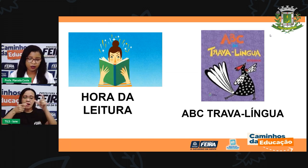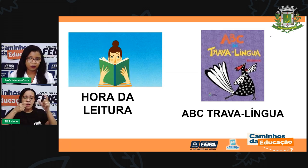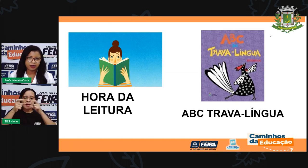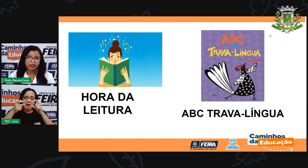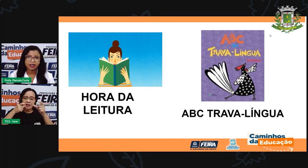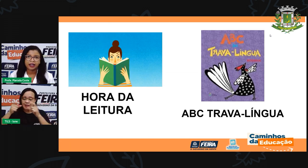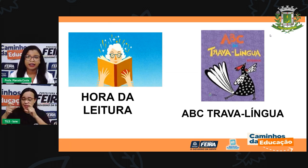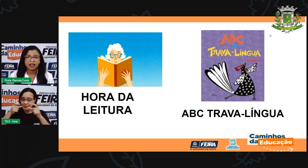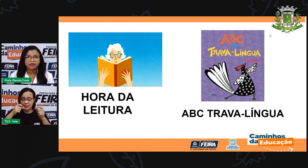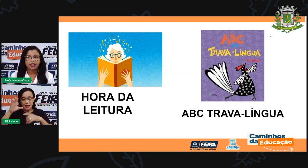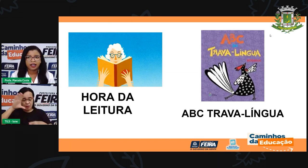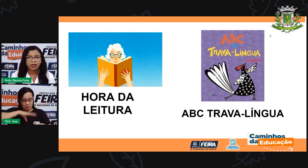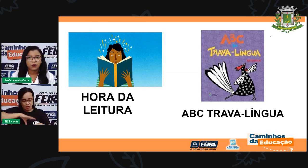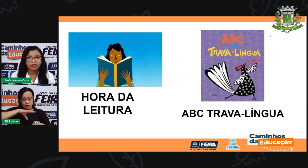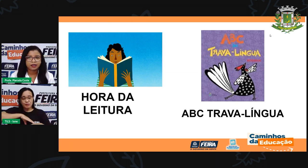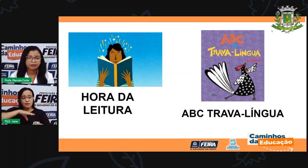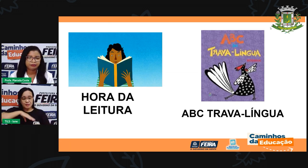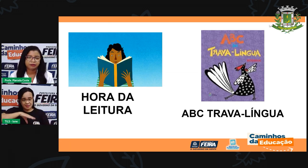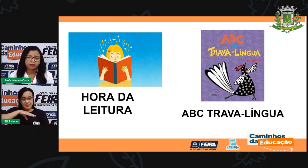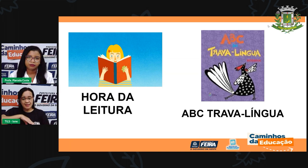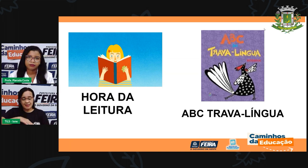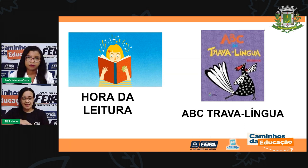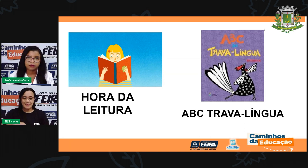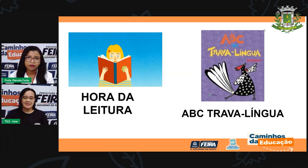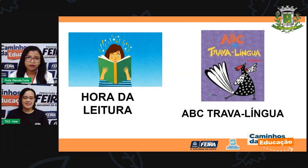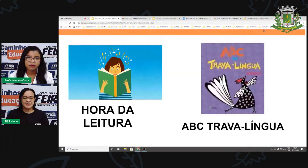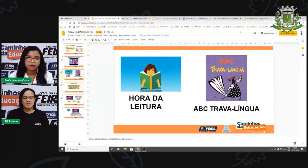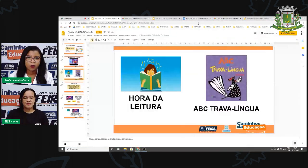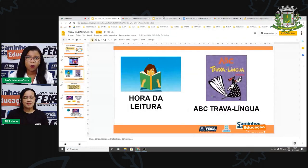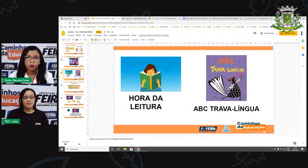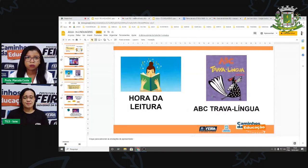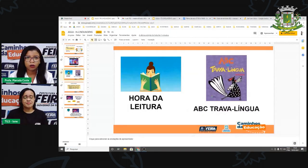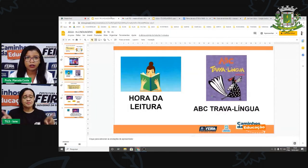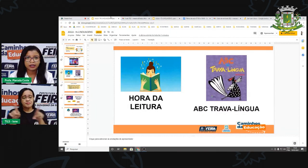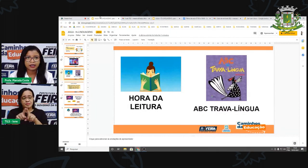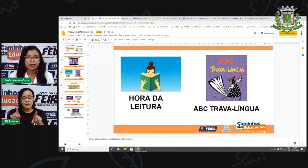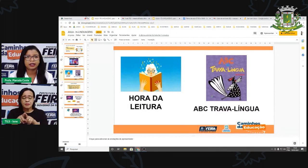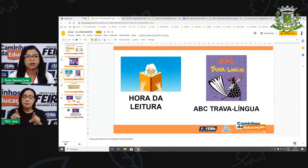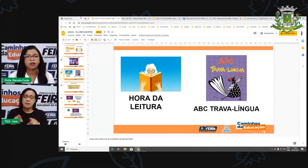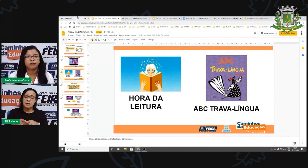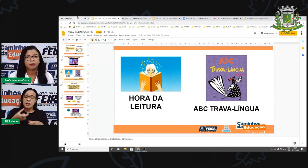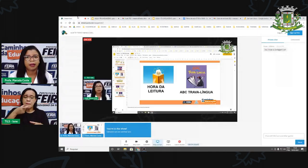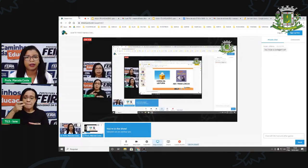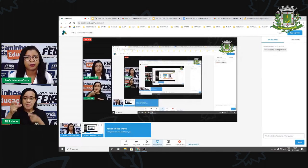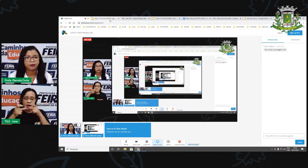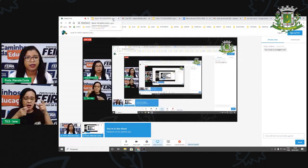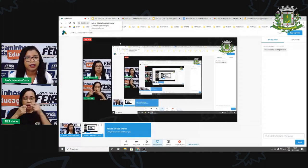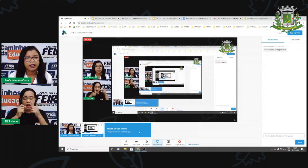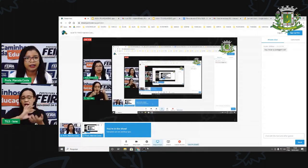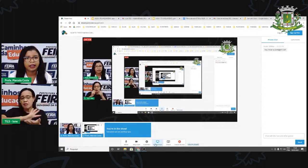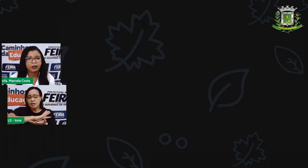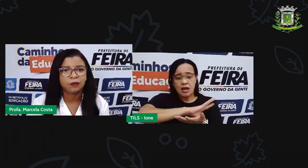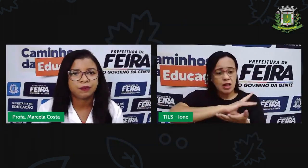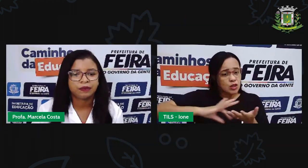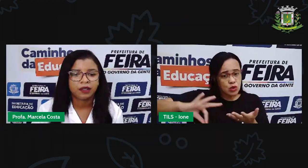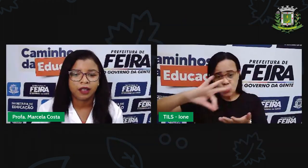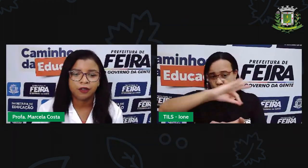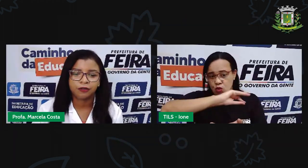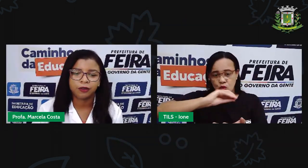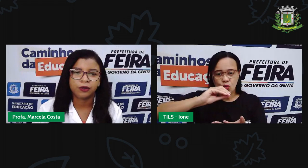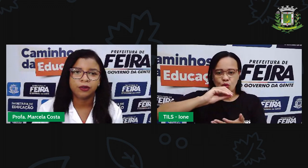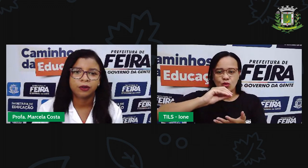Travalínguas Travalínguas Com todas as letras do alfabeto Então